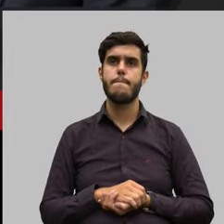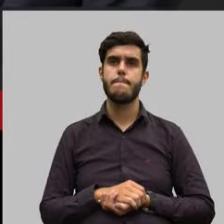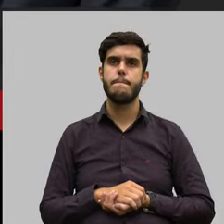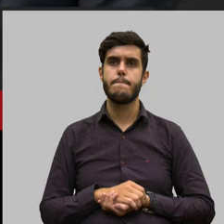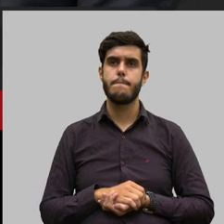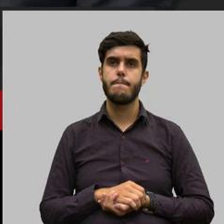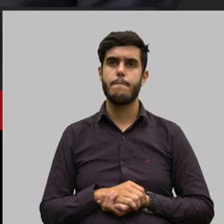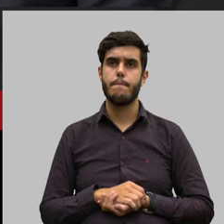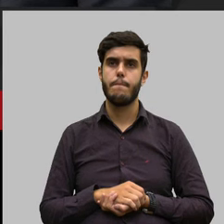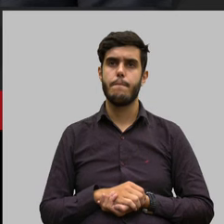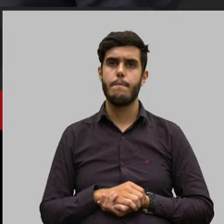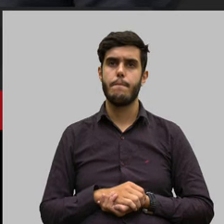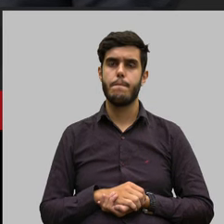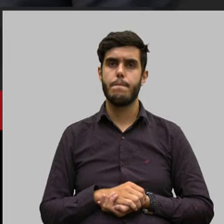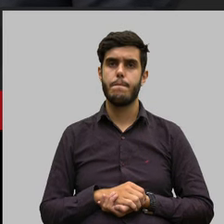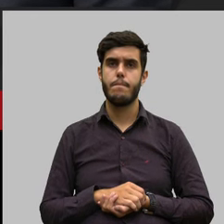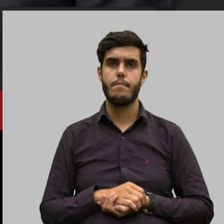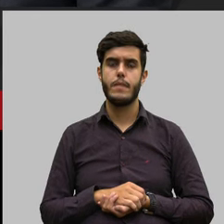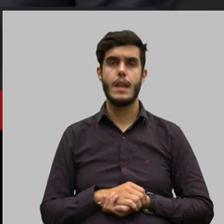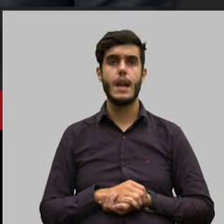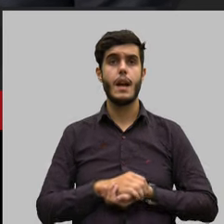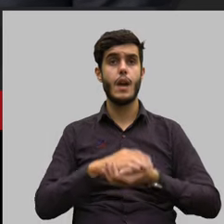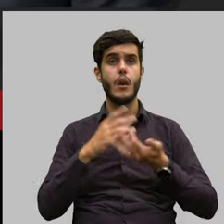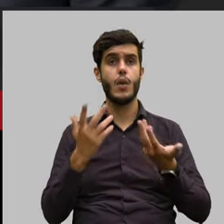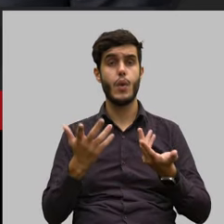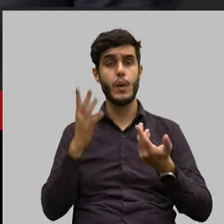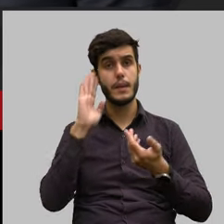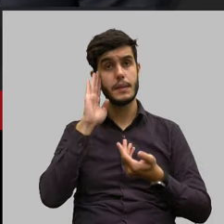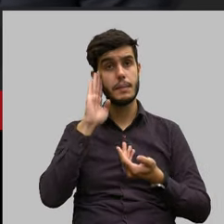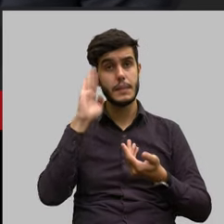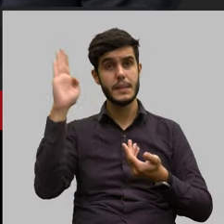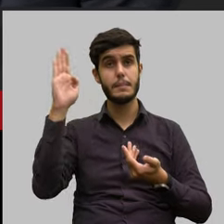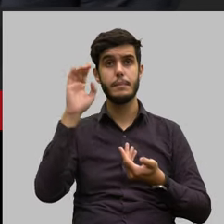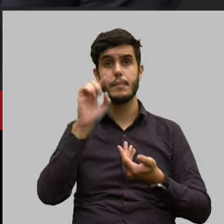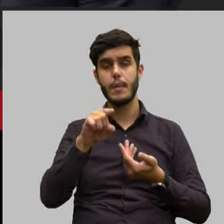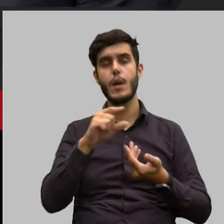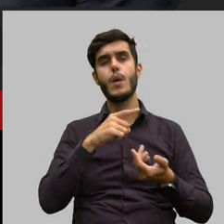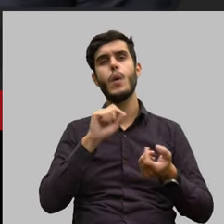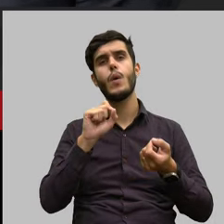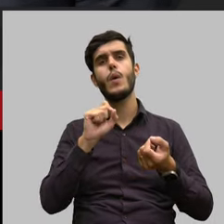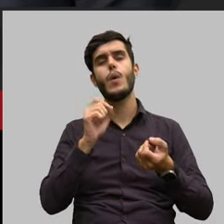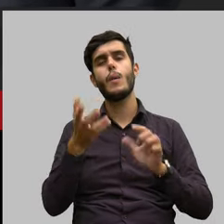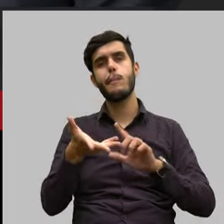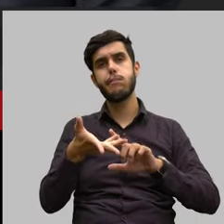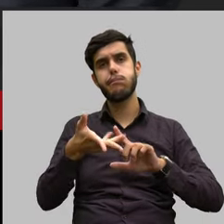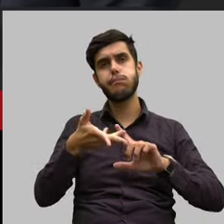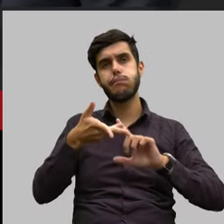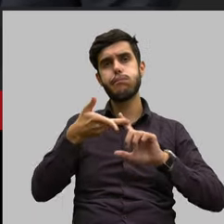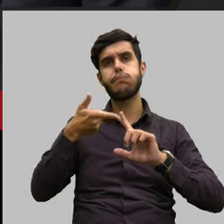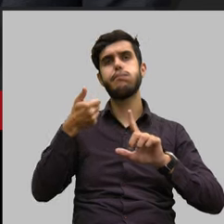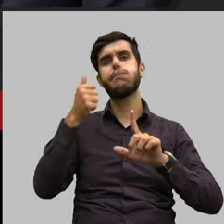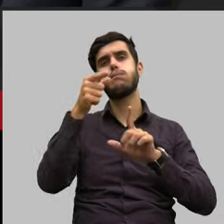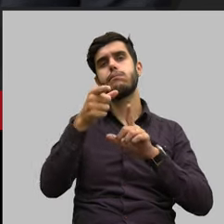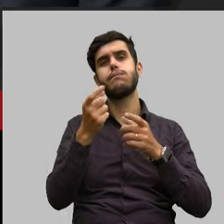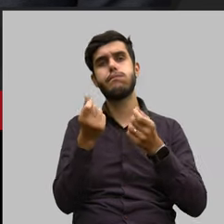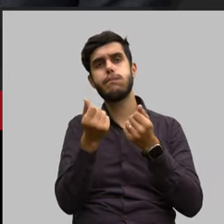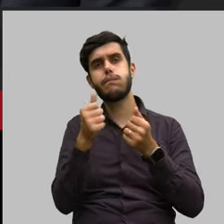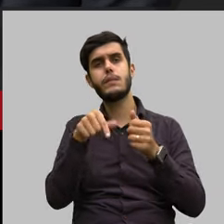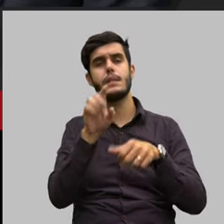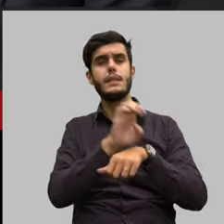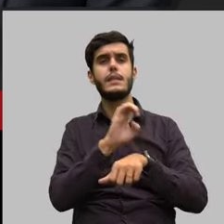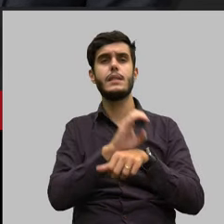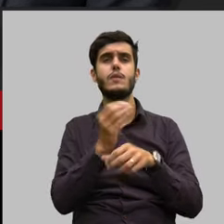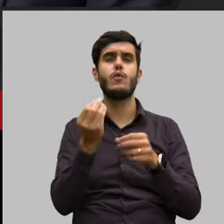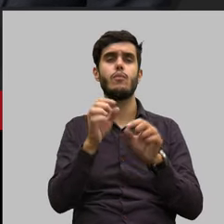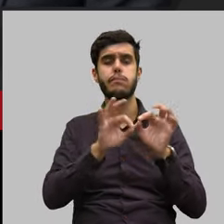dos principais indicadores que qualificam a situação financeira do estado aqui dando destaque pro índice de